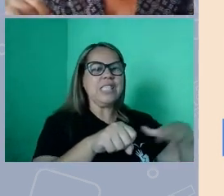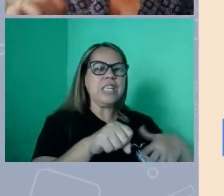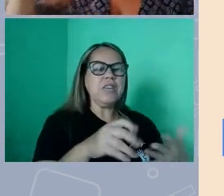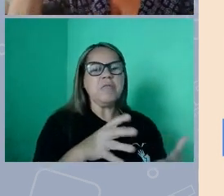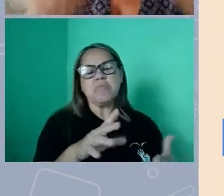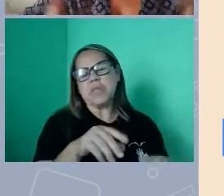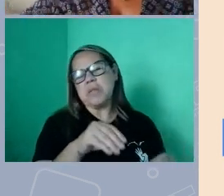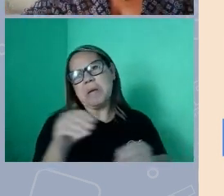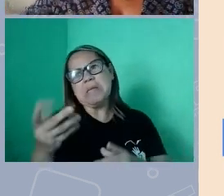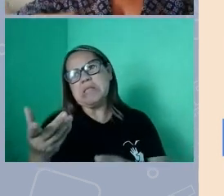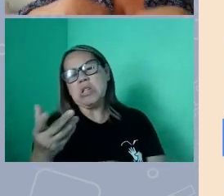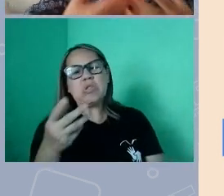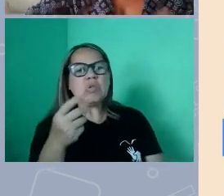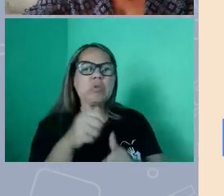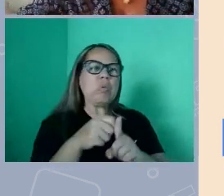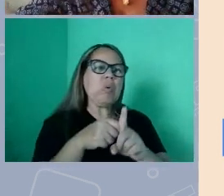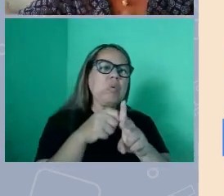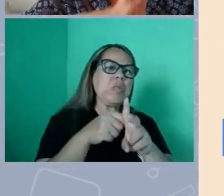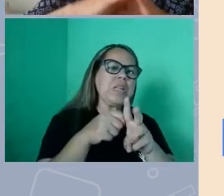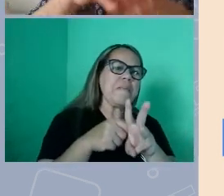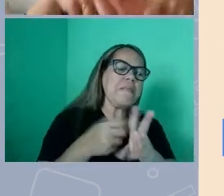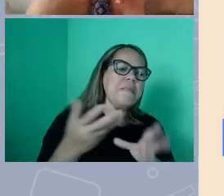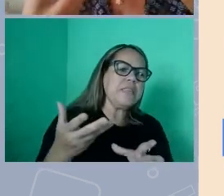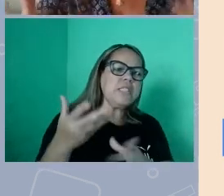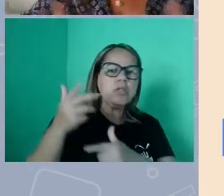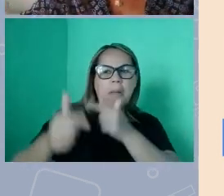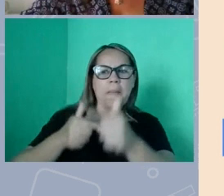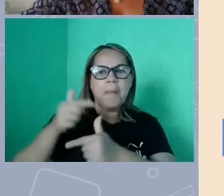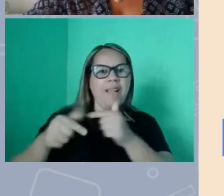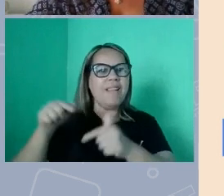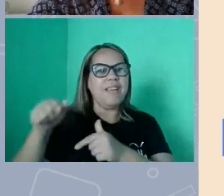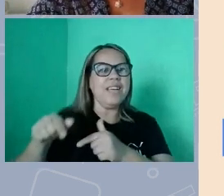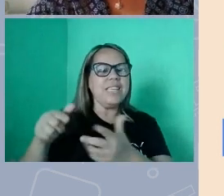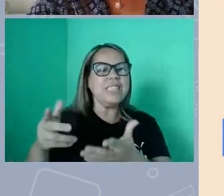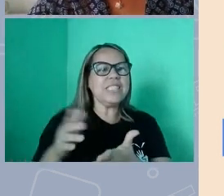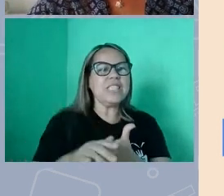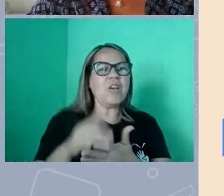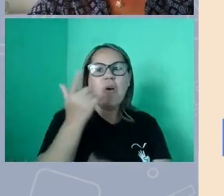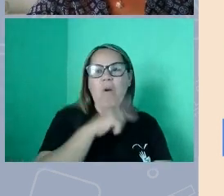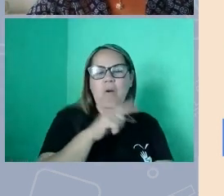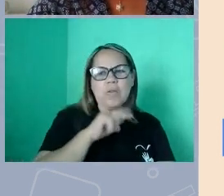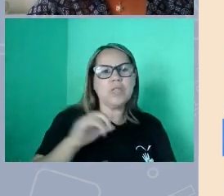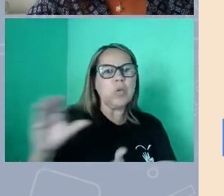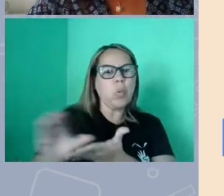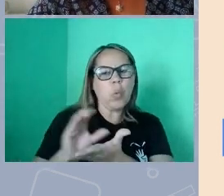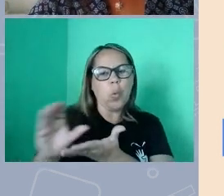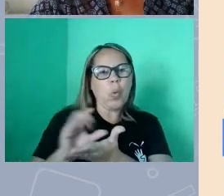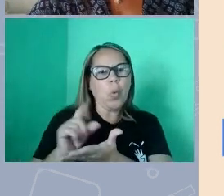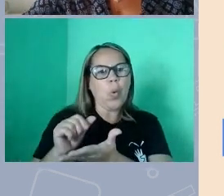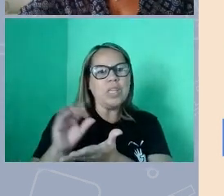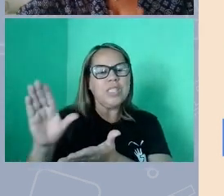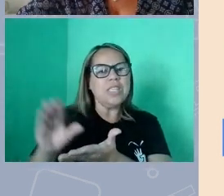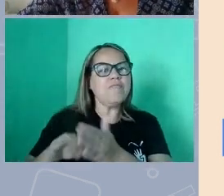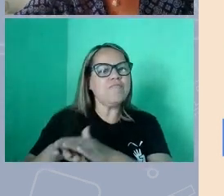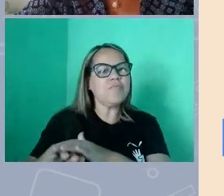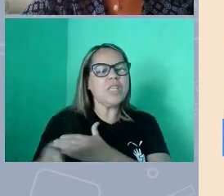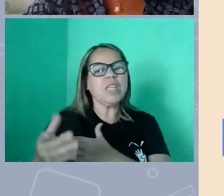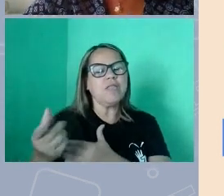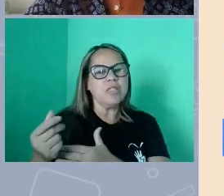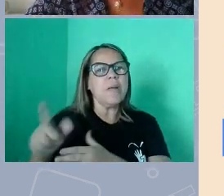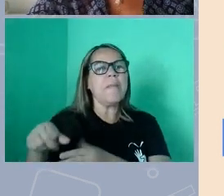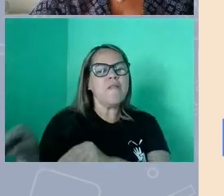três meses arruma um emprego de forma temporária consegue juntar algum tipo de dinheiro para o sustento e